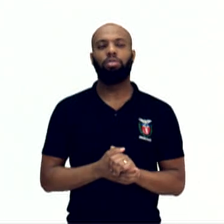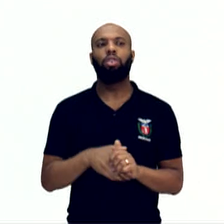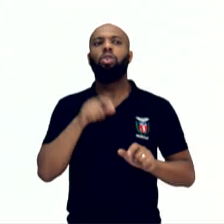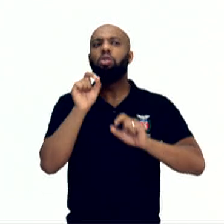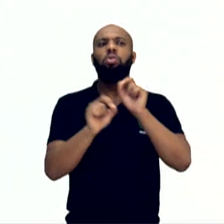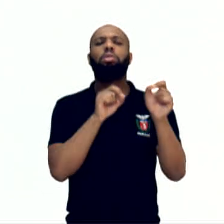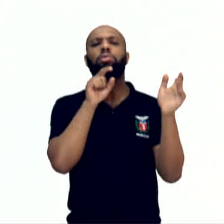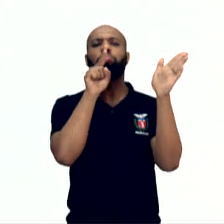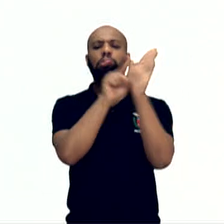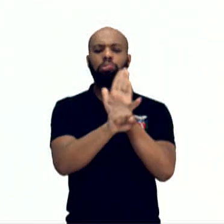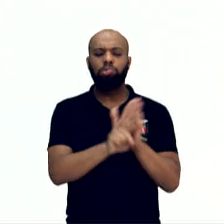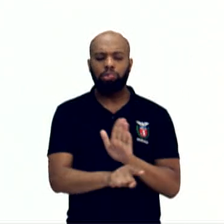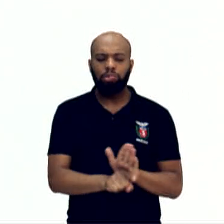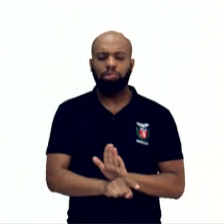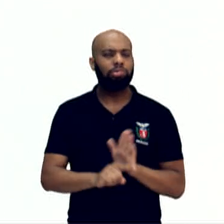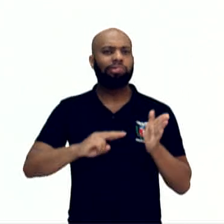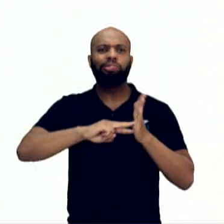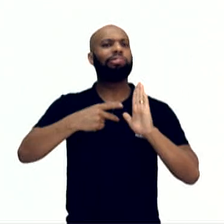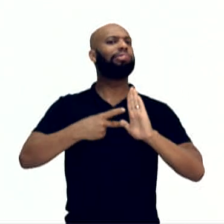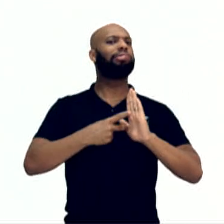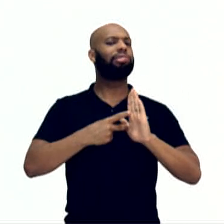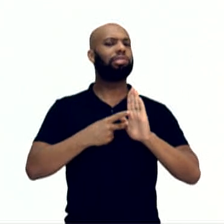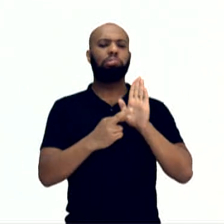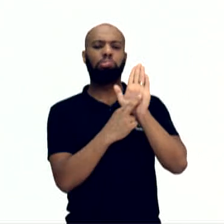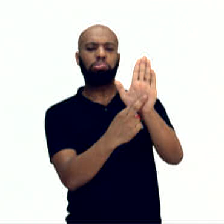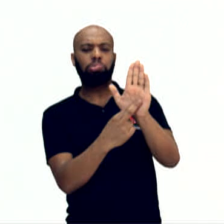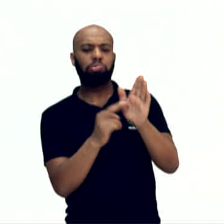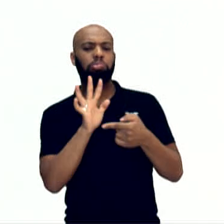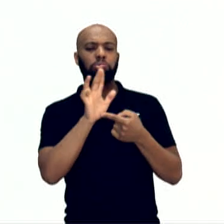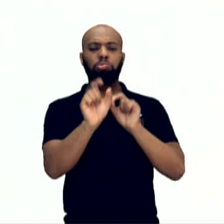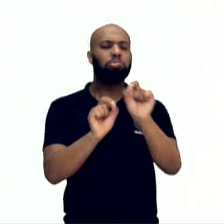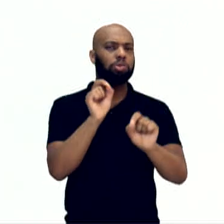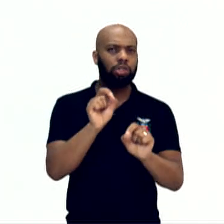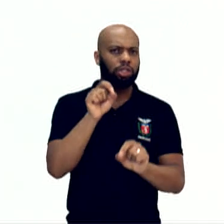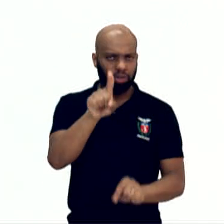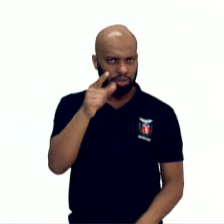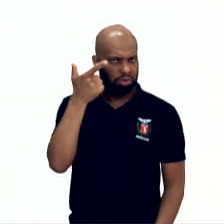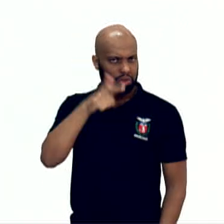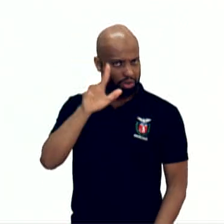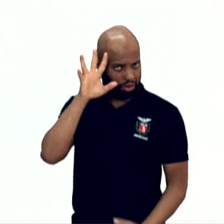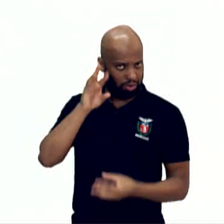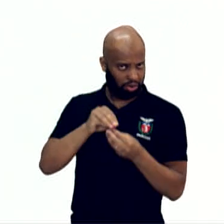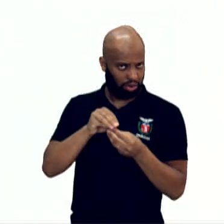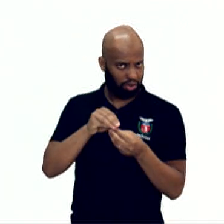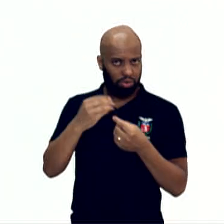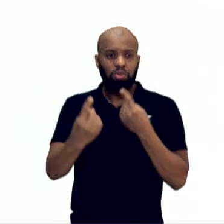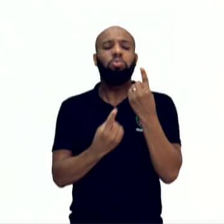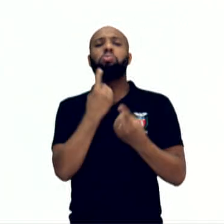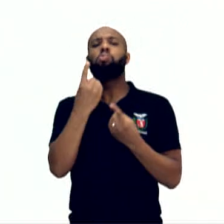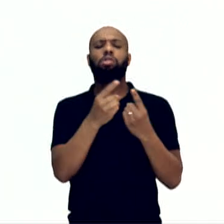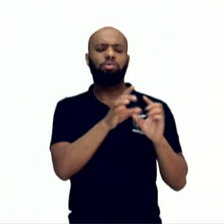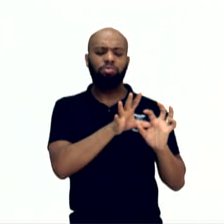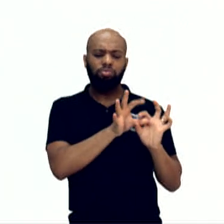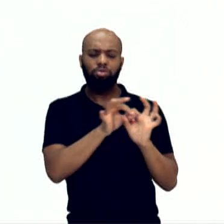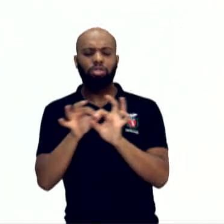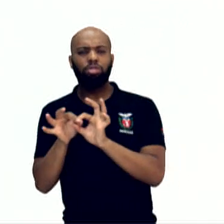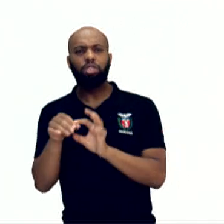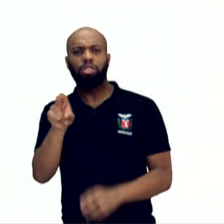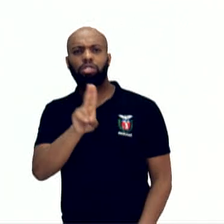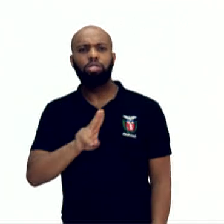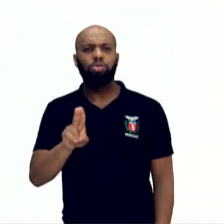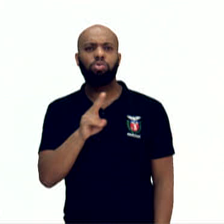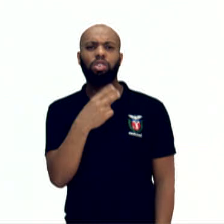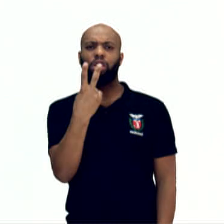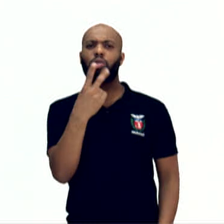essas perguntinhas sugerem para nós e representam? Você as compreende? Quais seriam os contextos de uso dessas